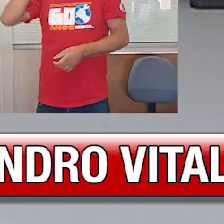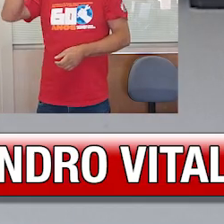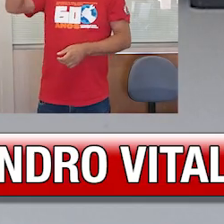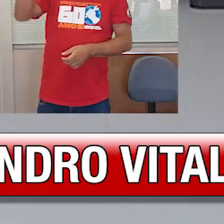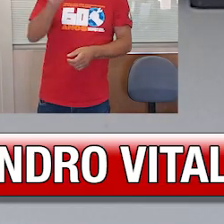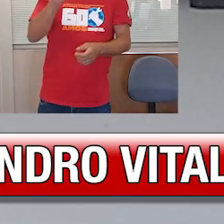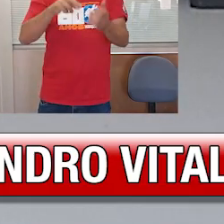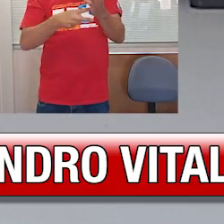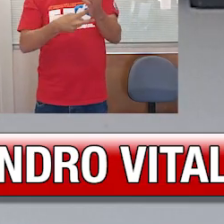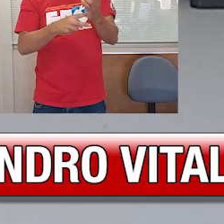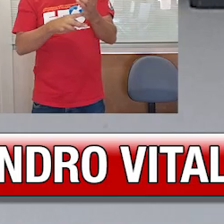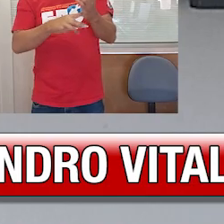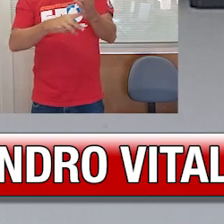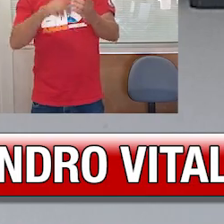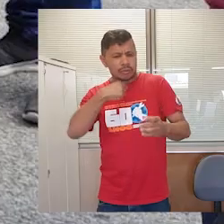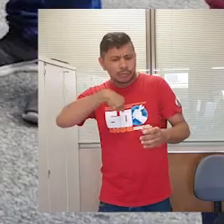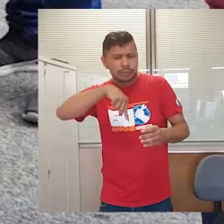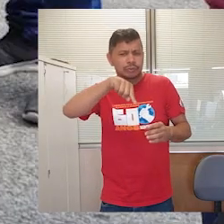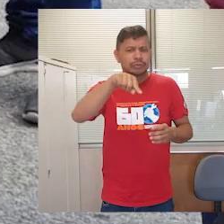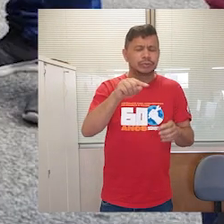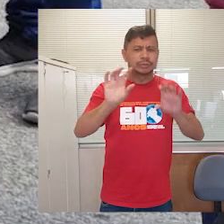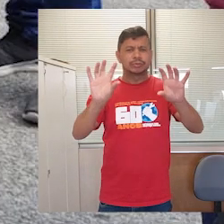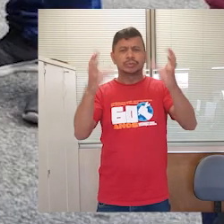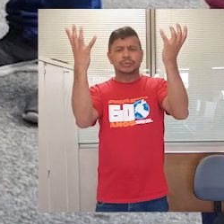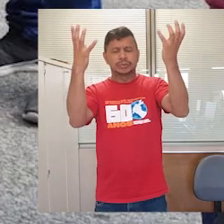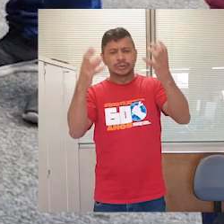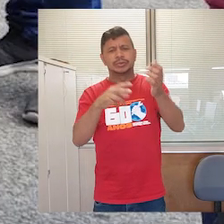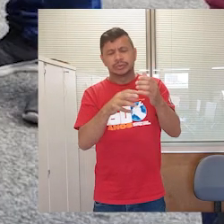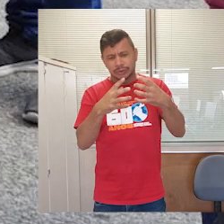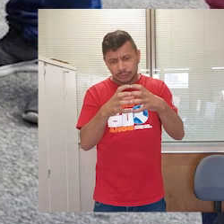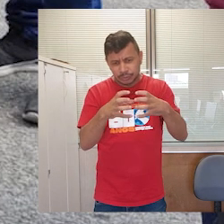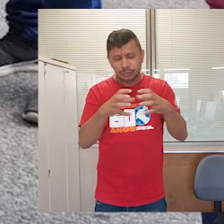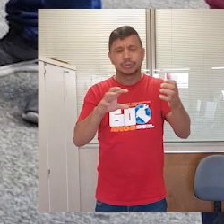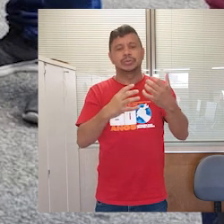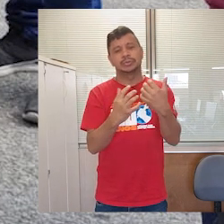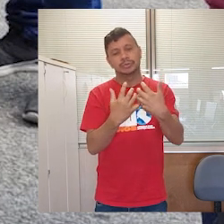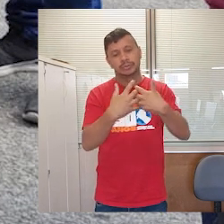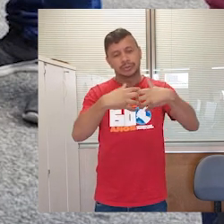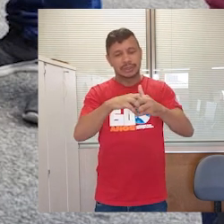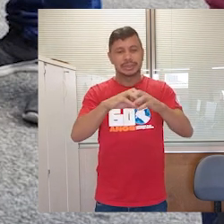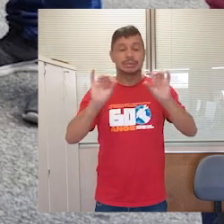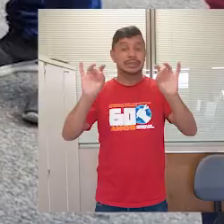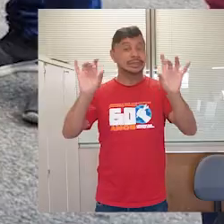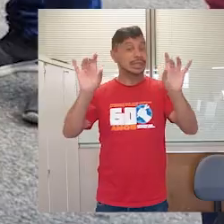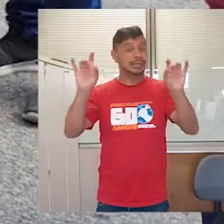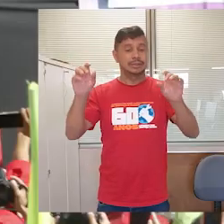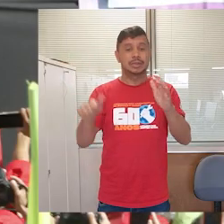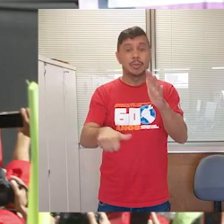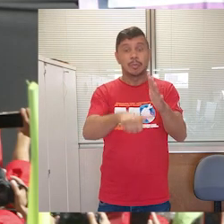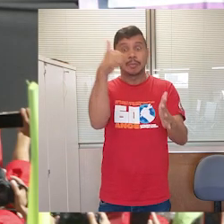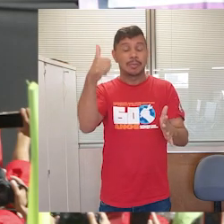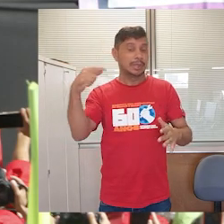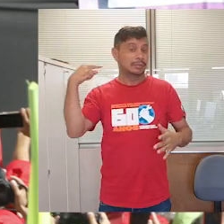Ontem, a diretoria do sindicato esteve no ato unificado das centrais sindicais para as celebrações do 1º de